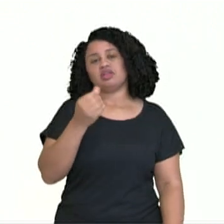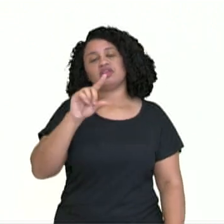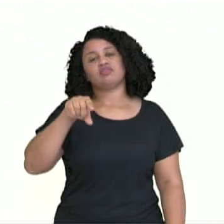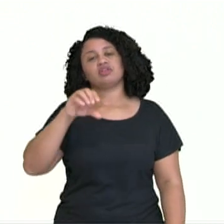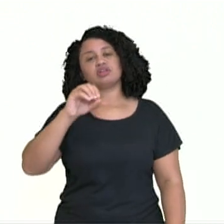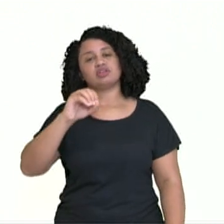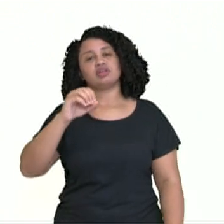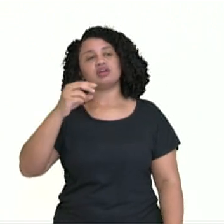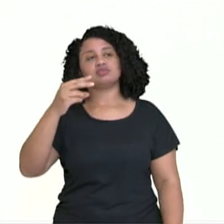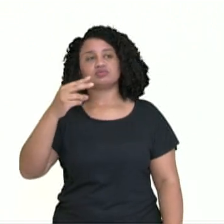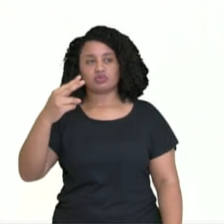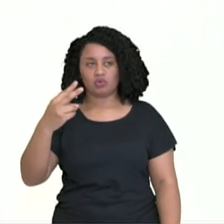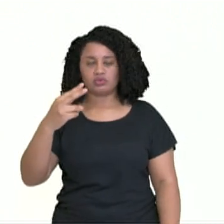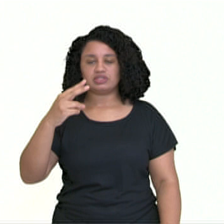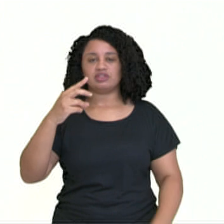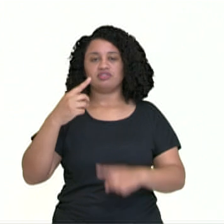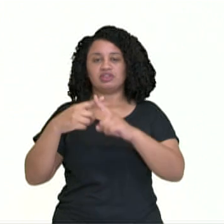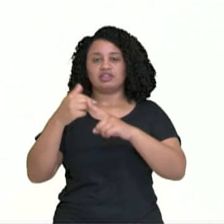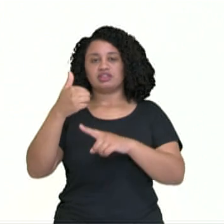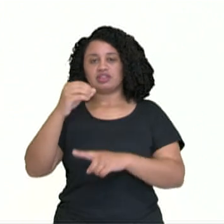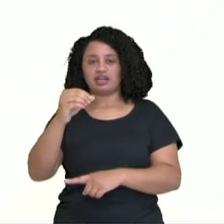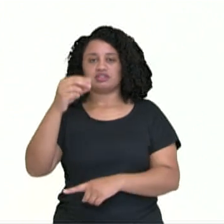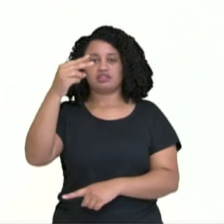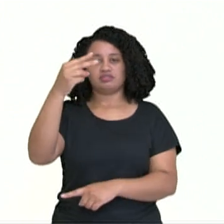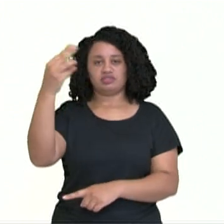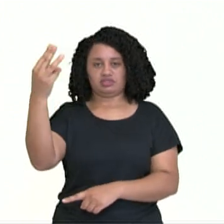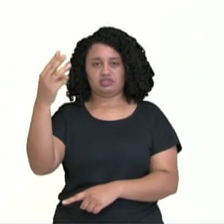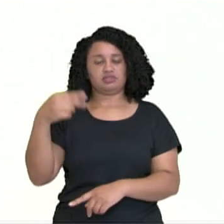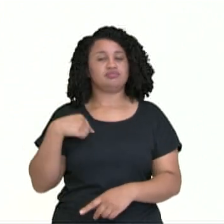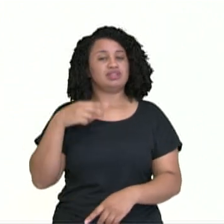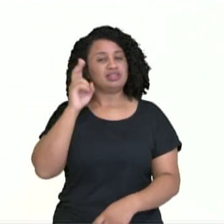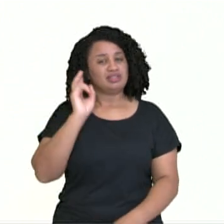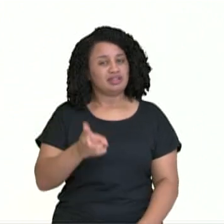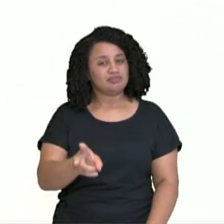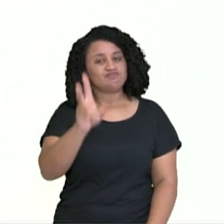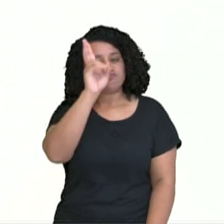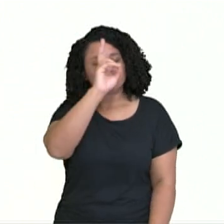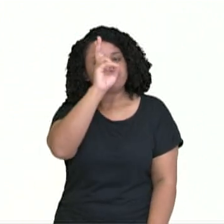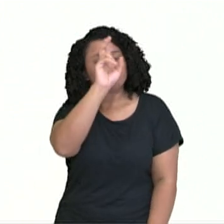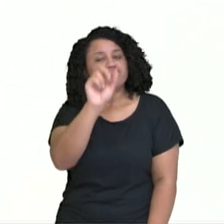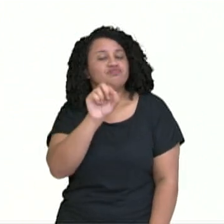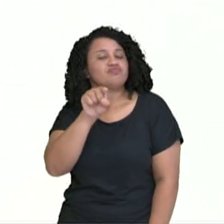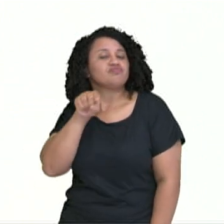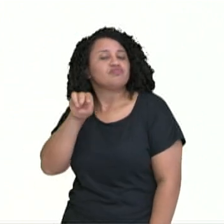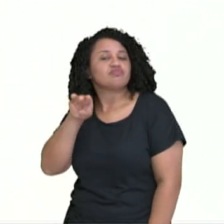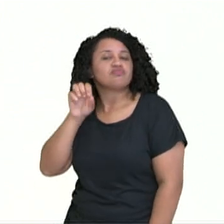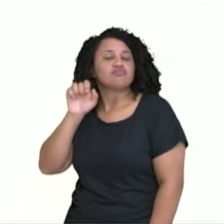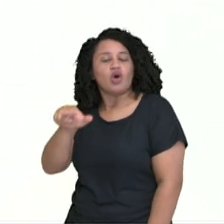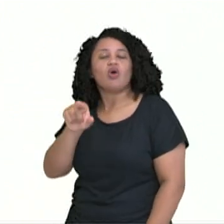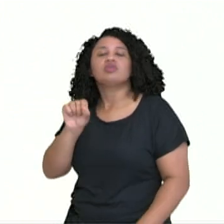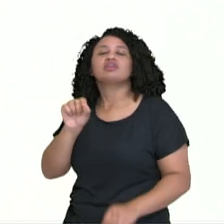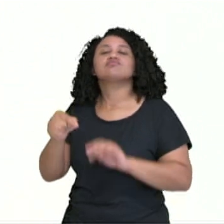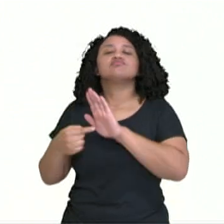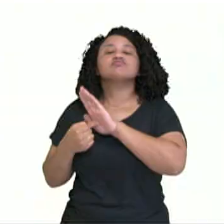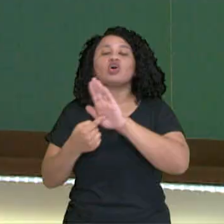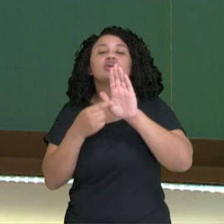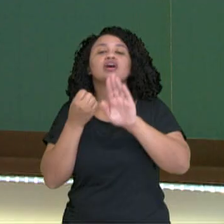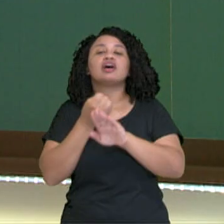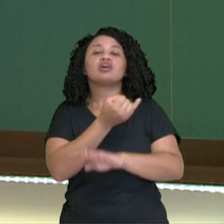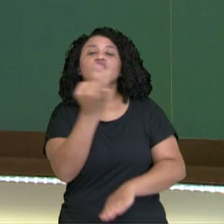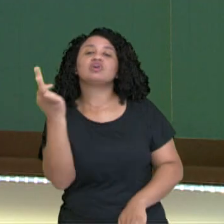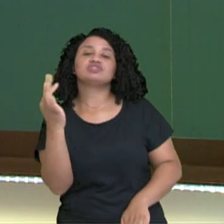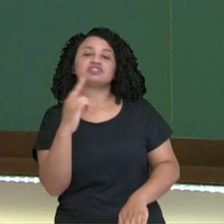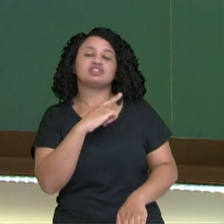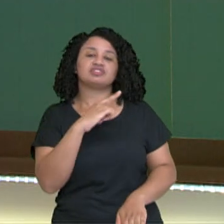602, 10 a 23, tá? Então, lembre-se sempre que mol, ele expressa sempre a quantidade